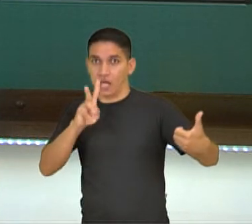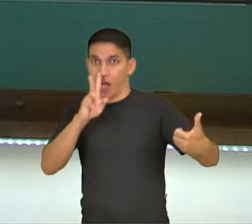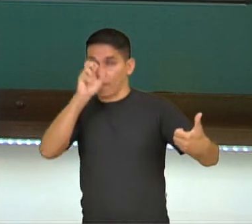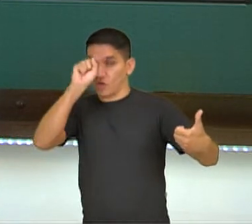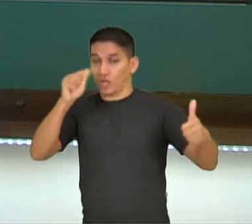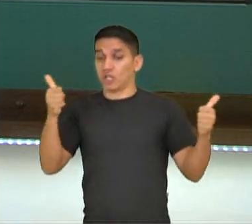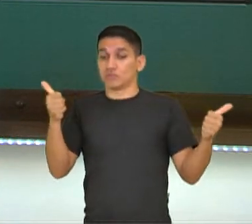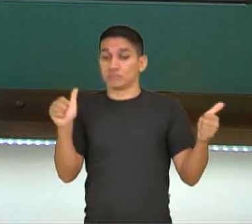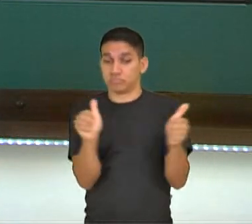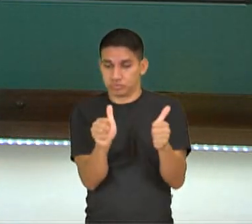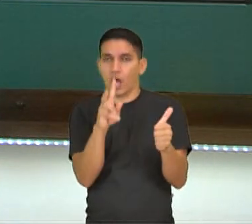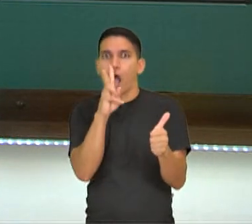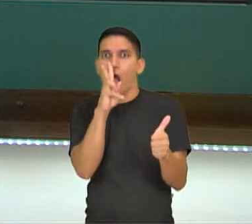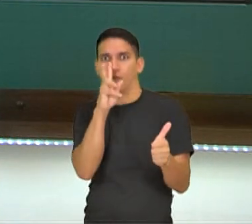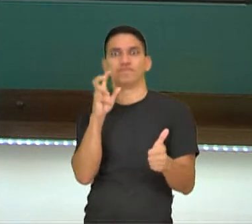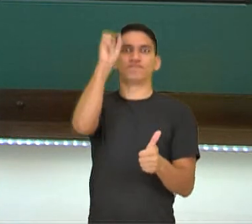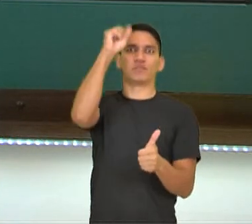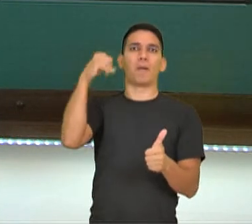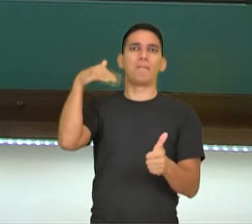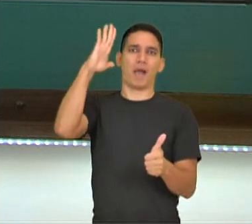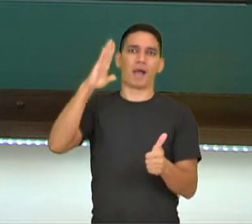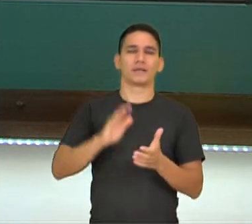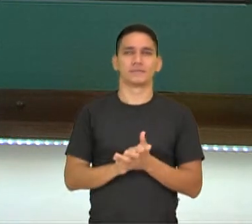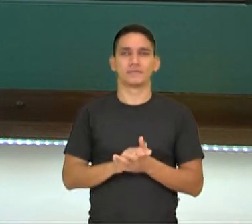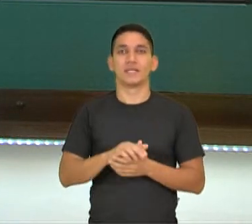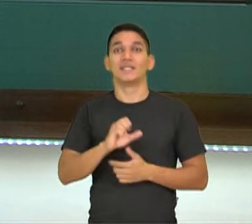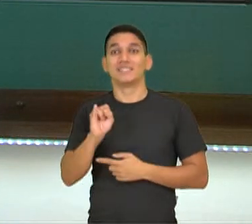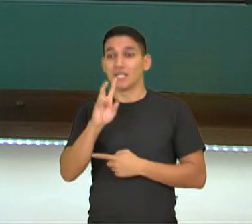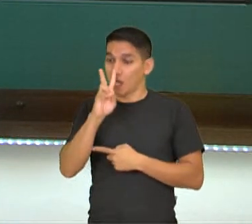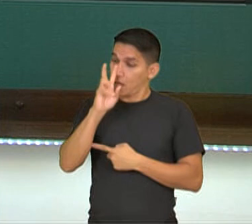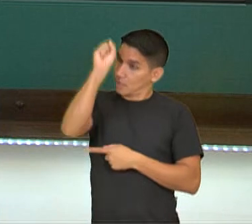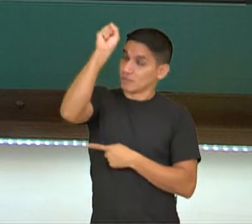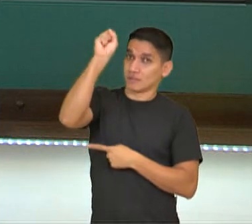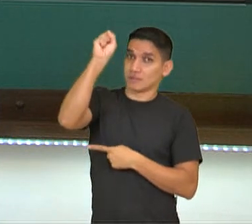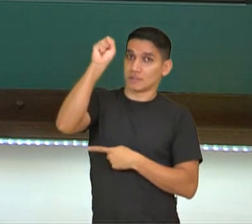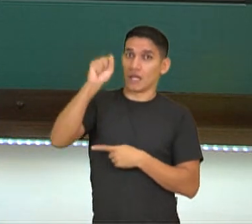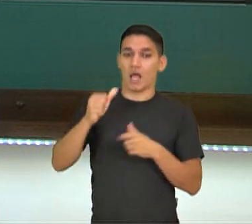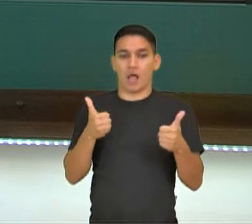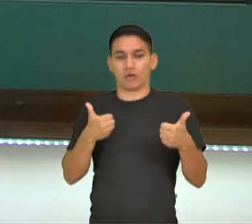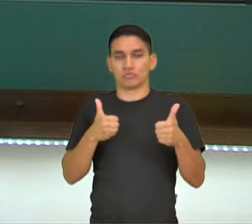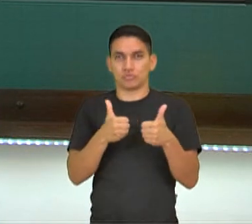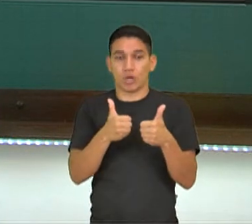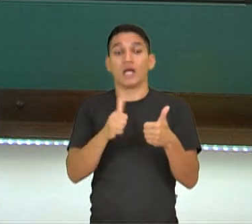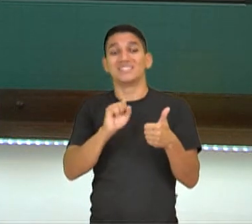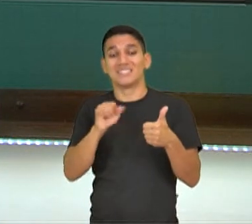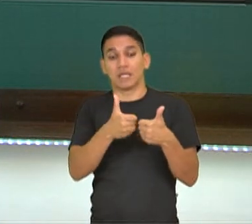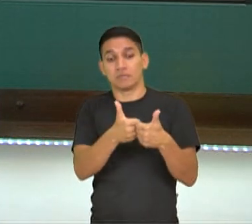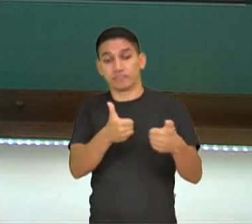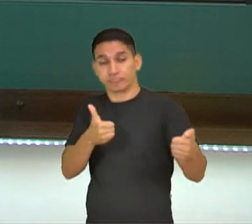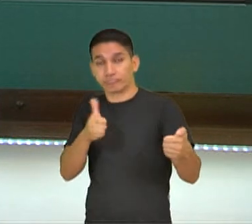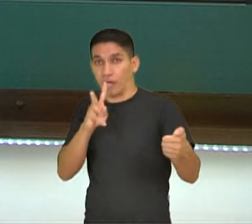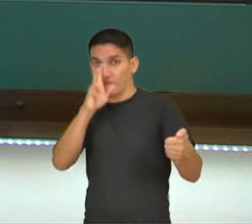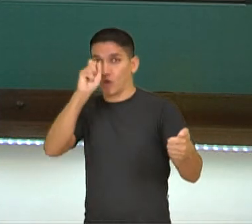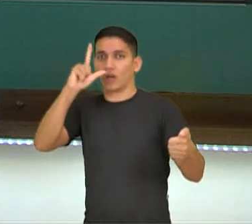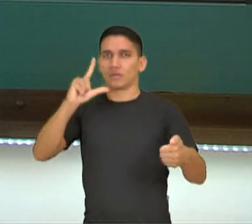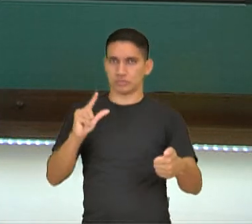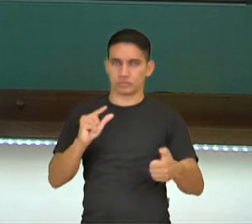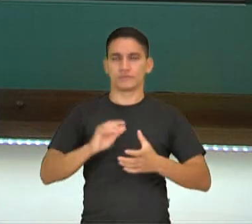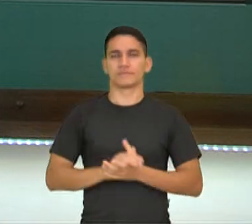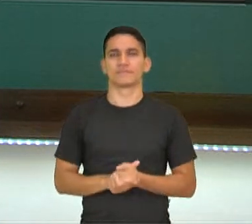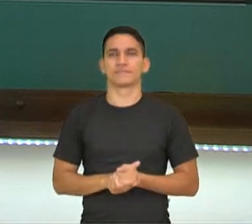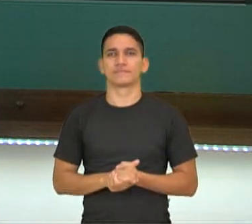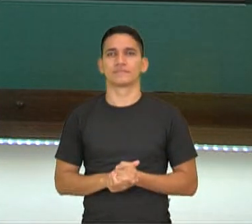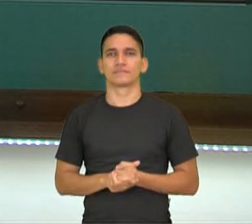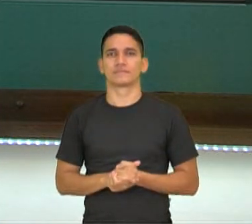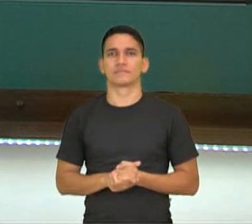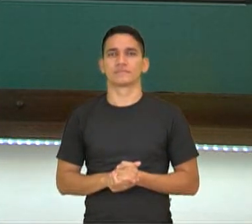você reduzir a distância. Se você aumentar a distância, a força vai reduzir. E ela reduz bastante, tá, gente? E a força aumenta